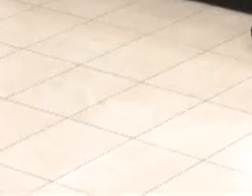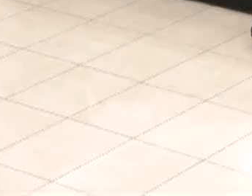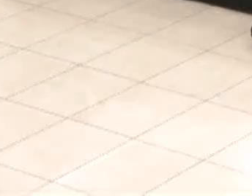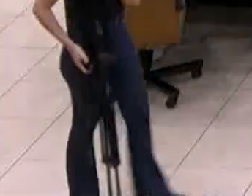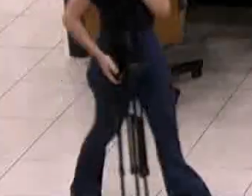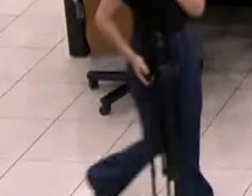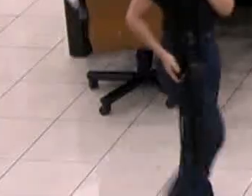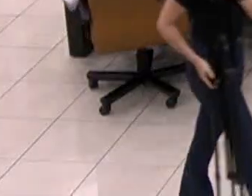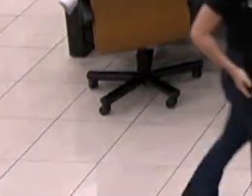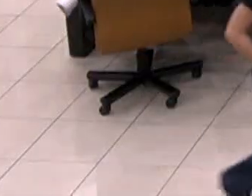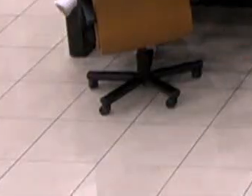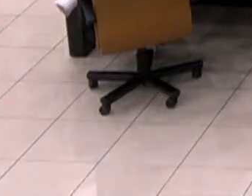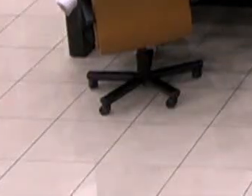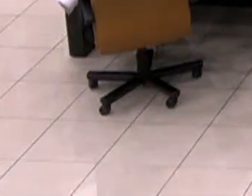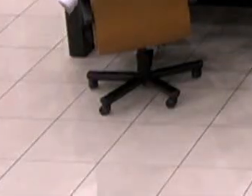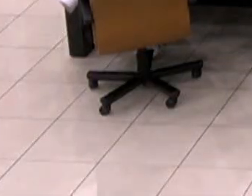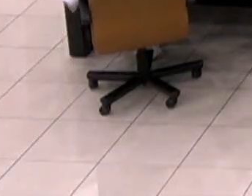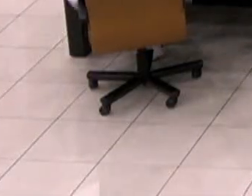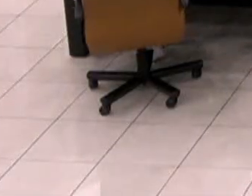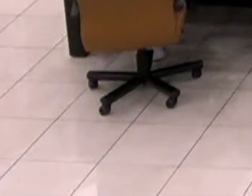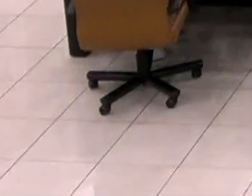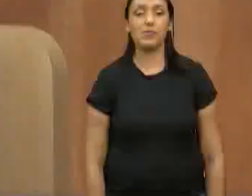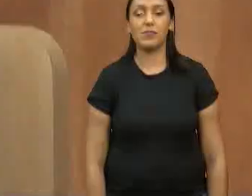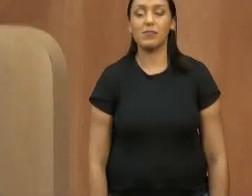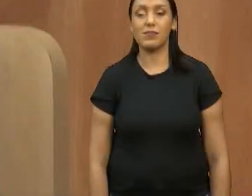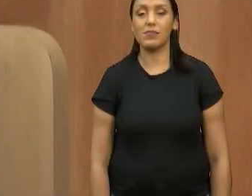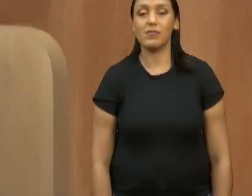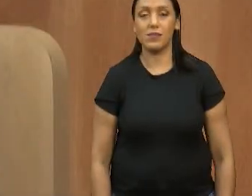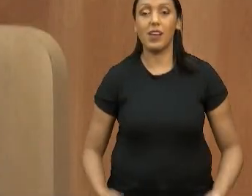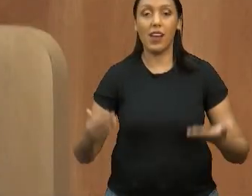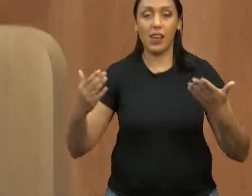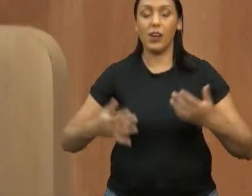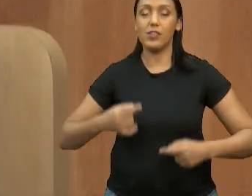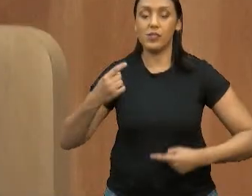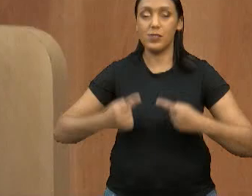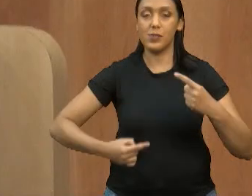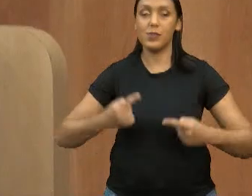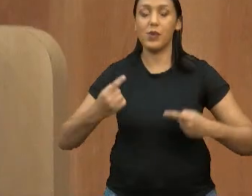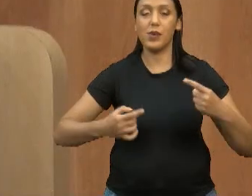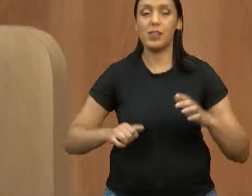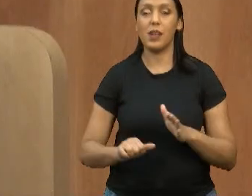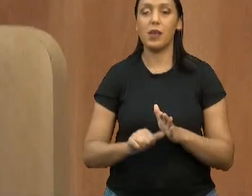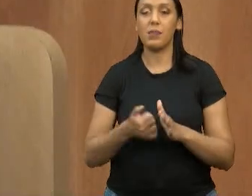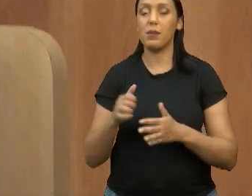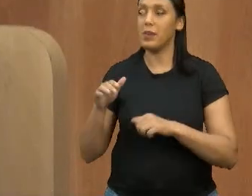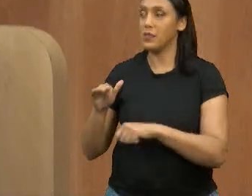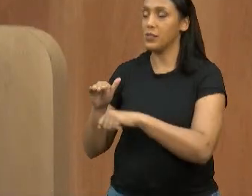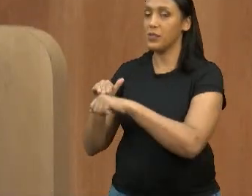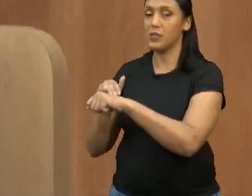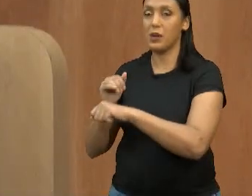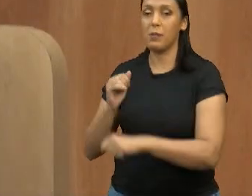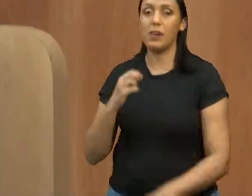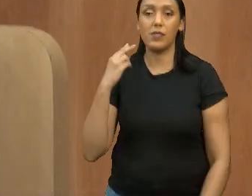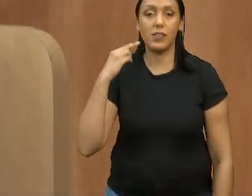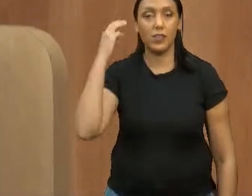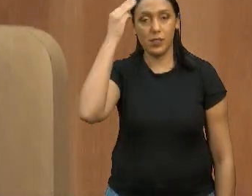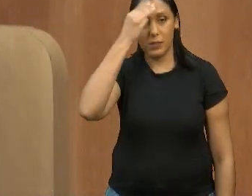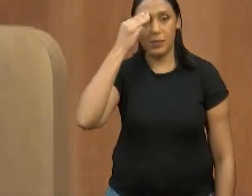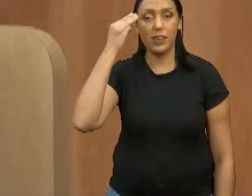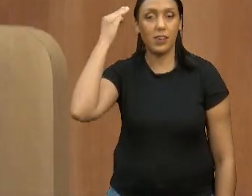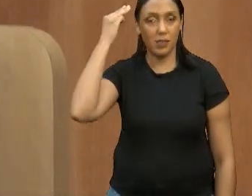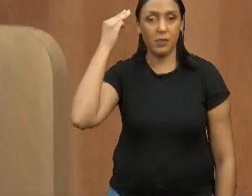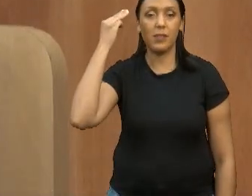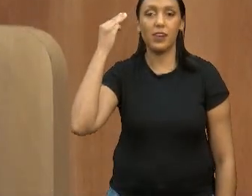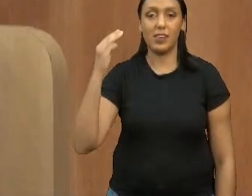Senhoras e senhores, passaremos agora para a fase dos discursos e convidamos aqui, primeiramente, a vereadora Maria Amélia, autora do decreto da homenagem